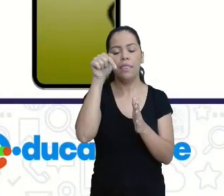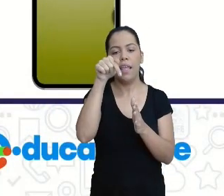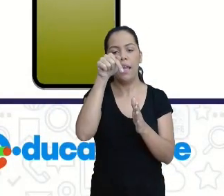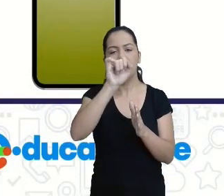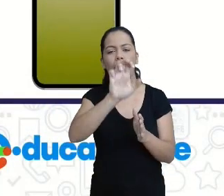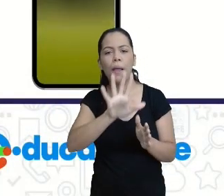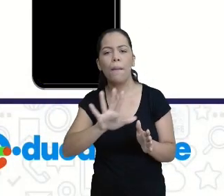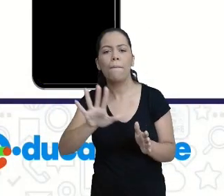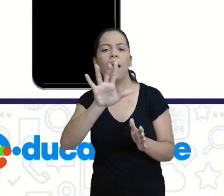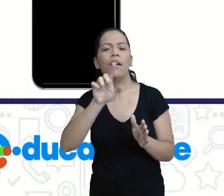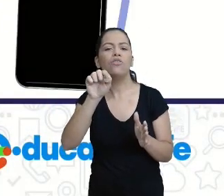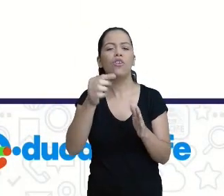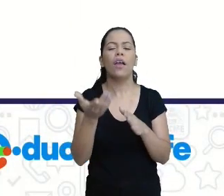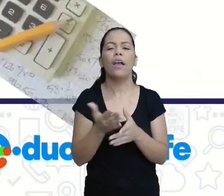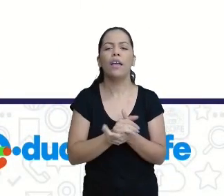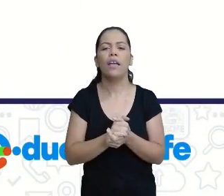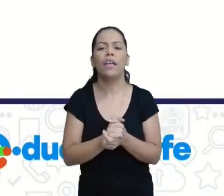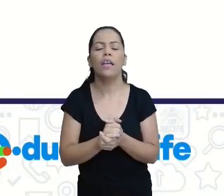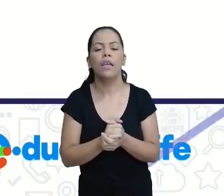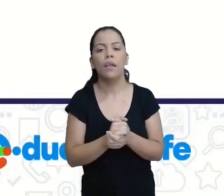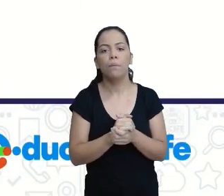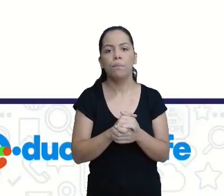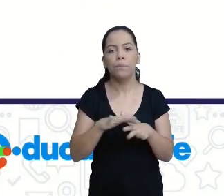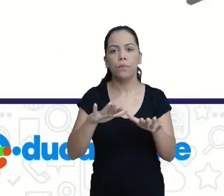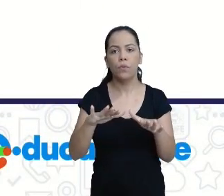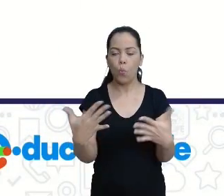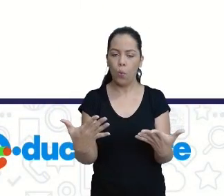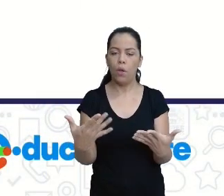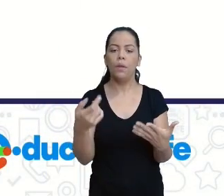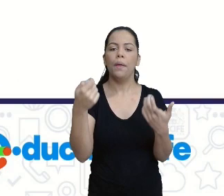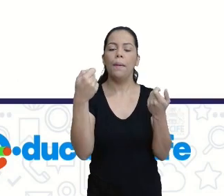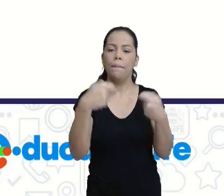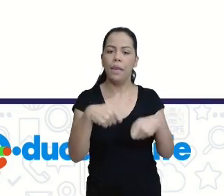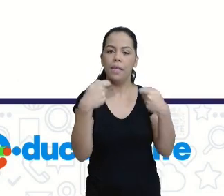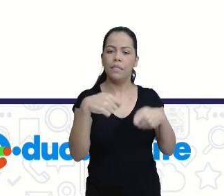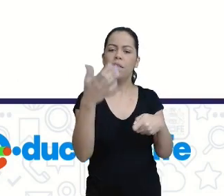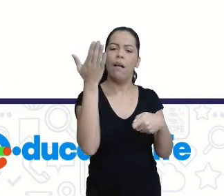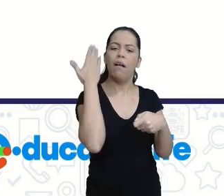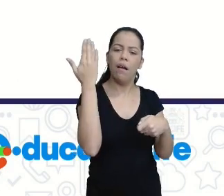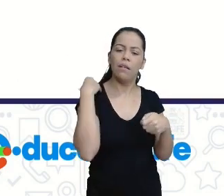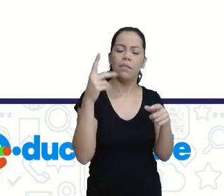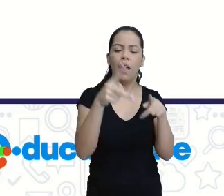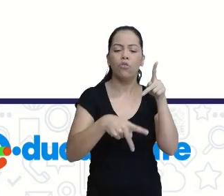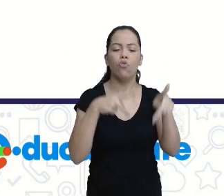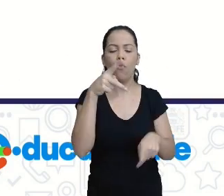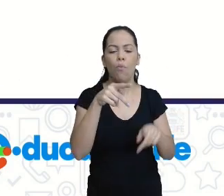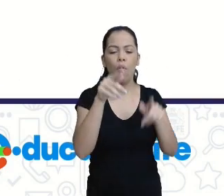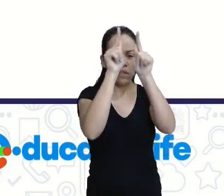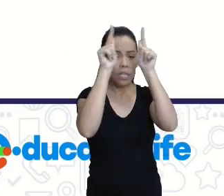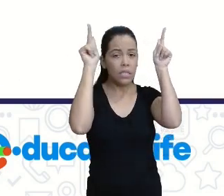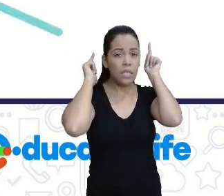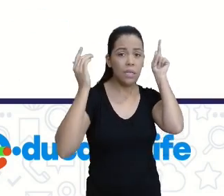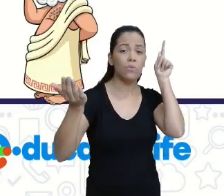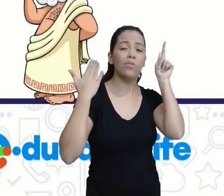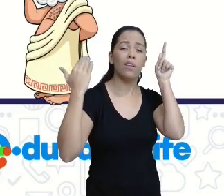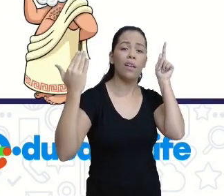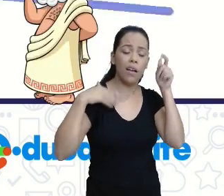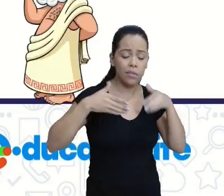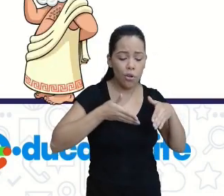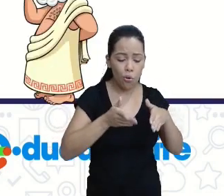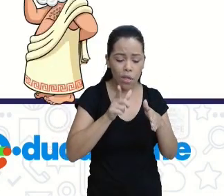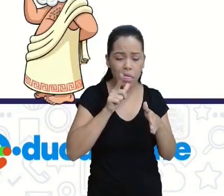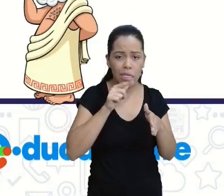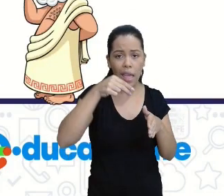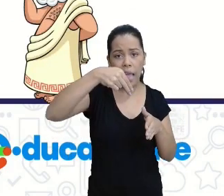seja, a gente mostrou que por necessidade da época, no caso dos egípcios que plantavam as margens do rio Nilo,